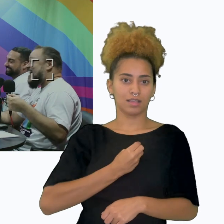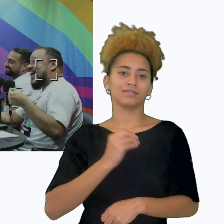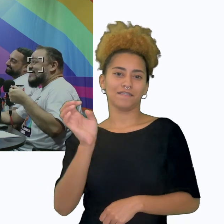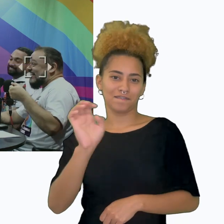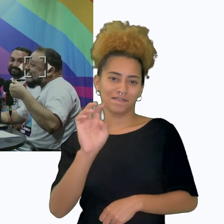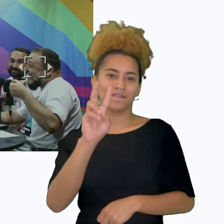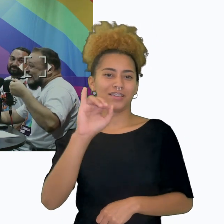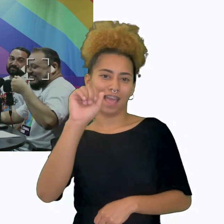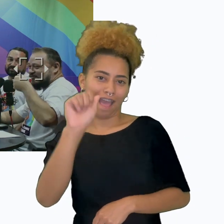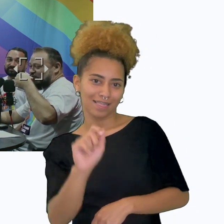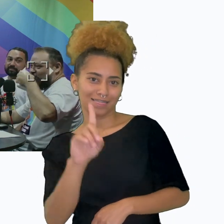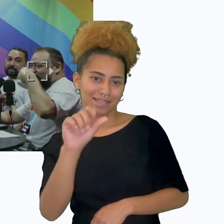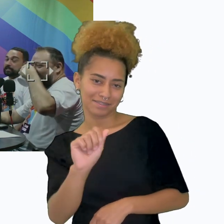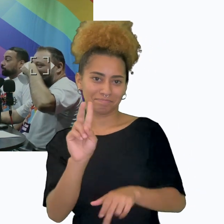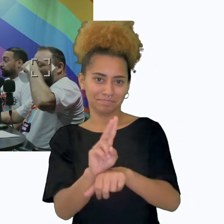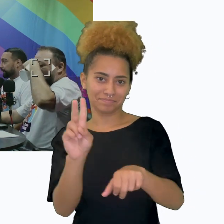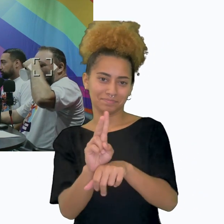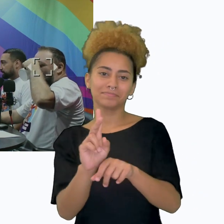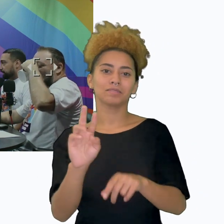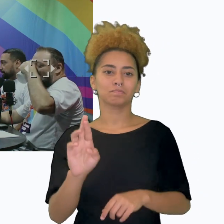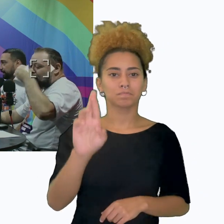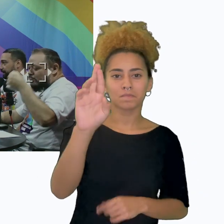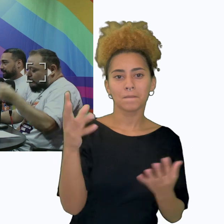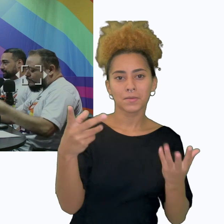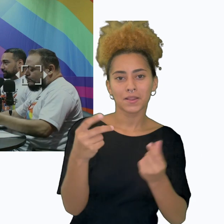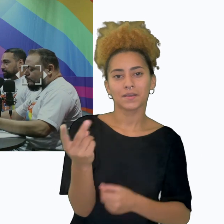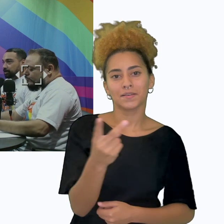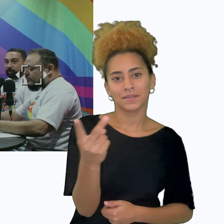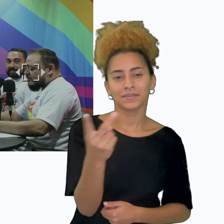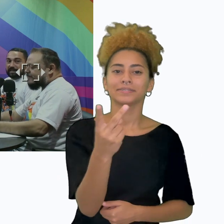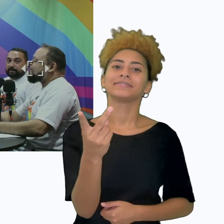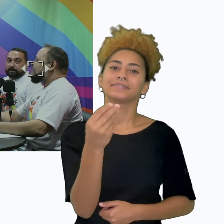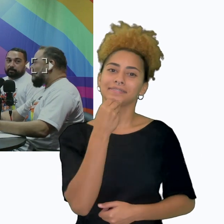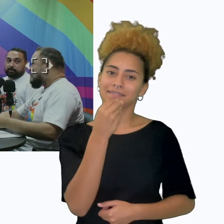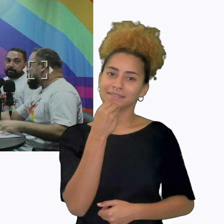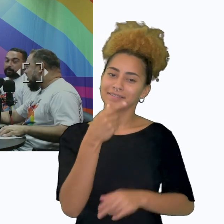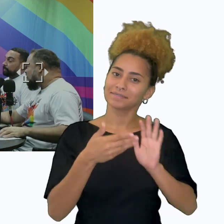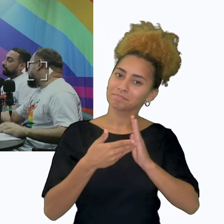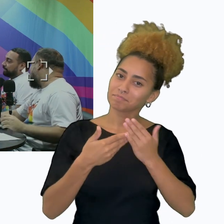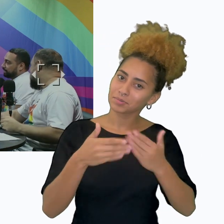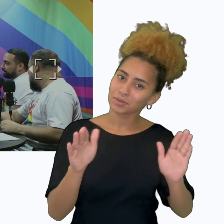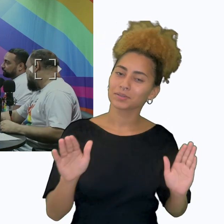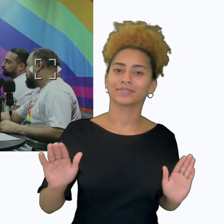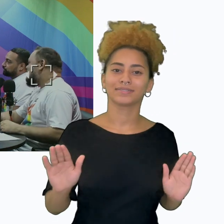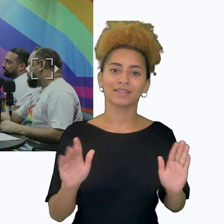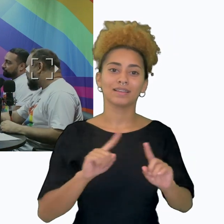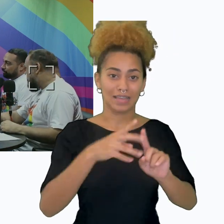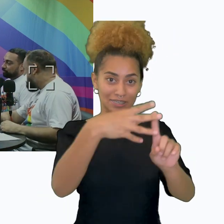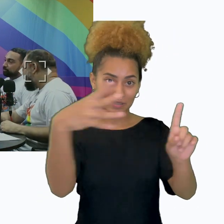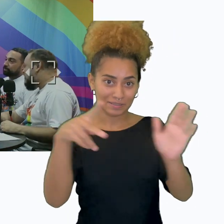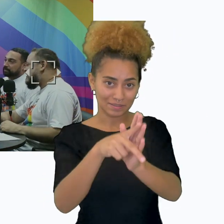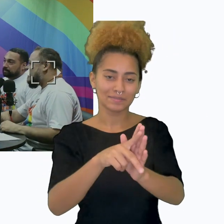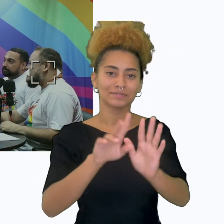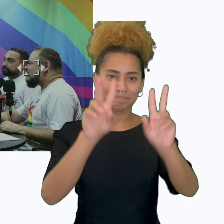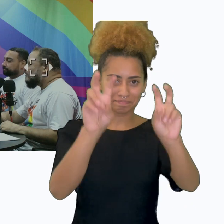Essa era a ideia. E não poderíamos ter representantes melhores, né? Nossa estreia com chave de ouro, como a gente já falou no chave de começo.